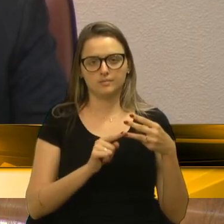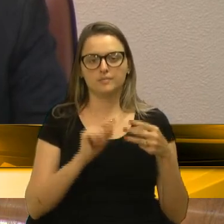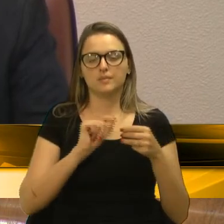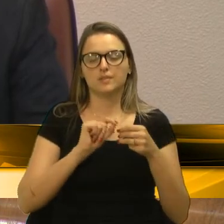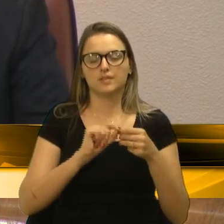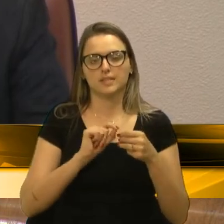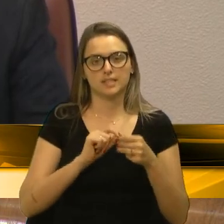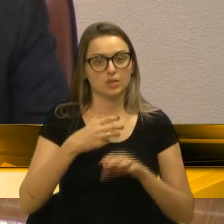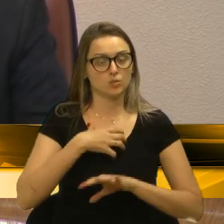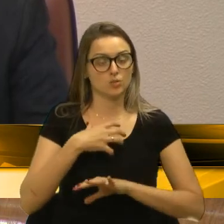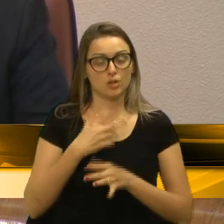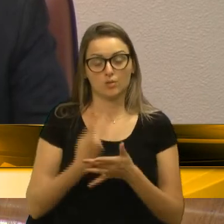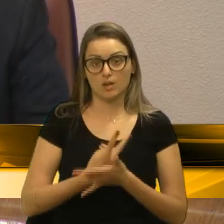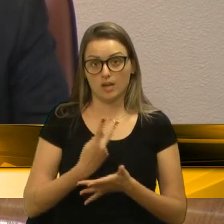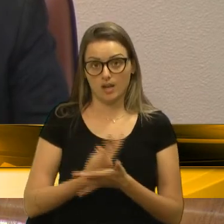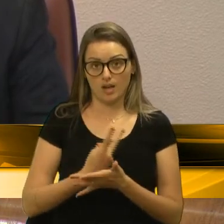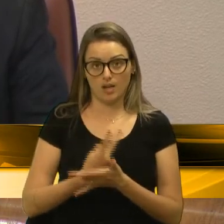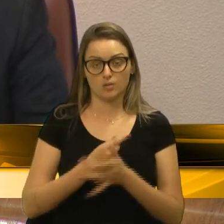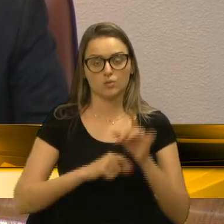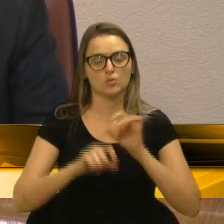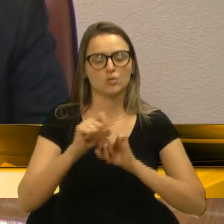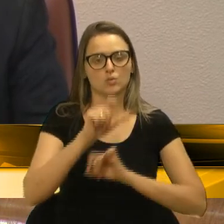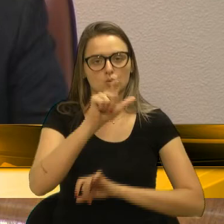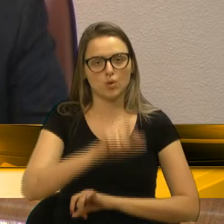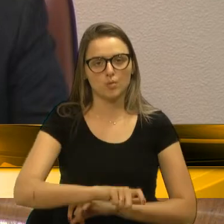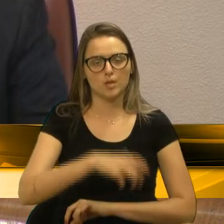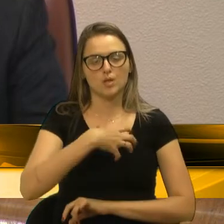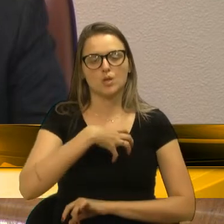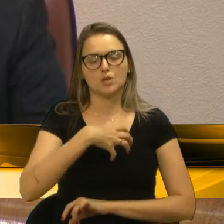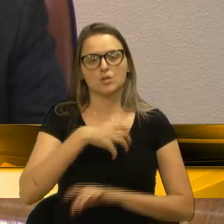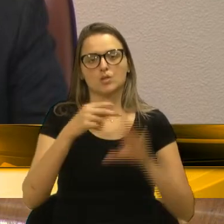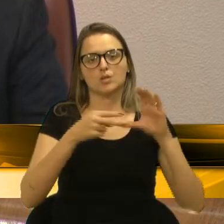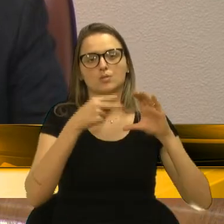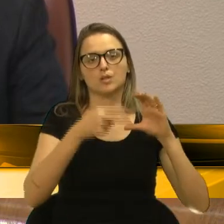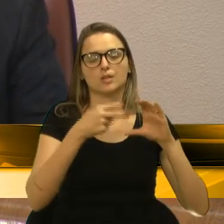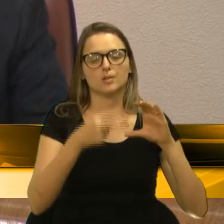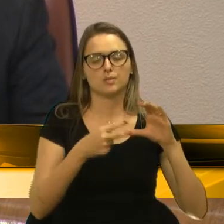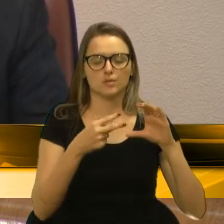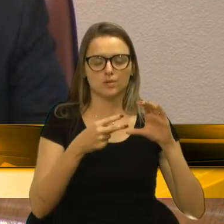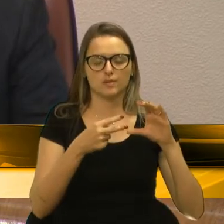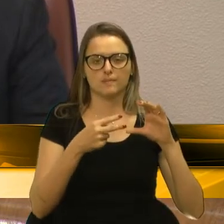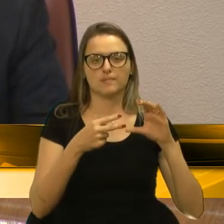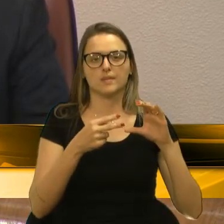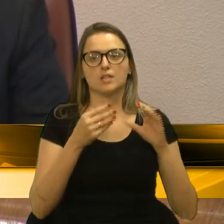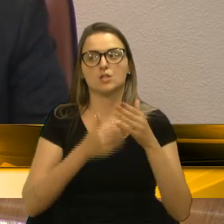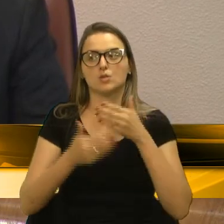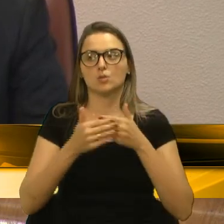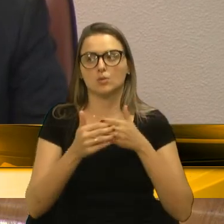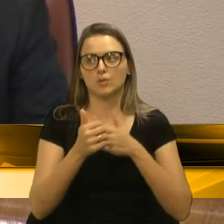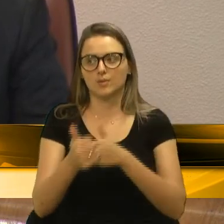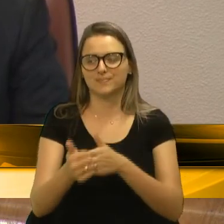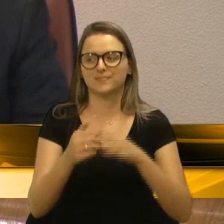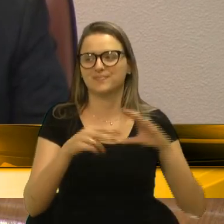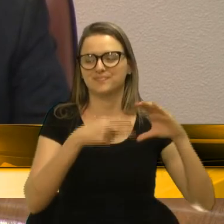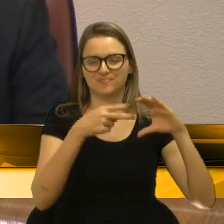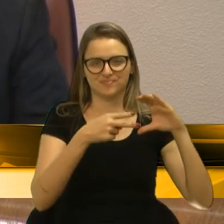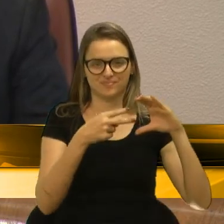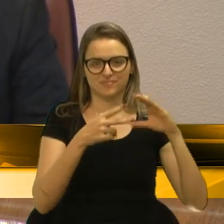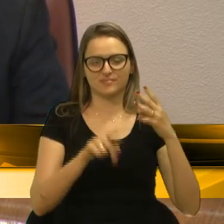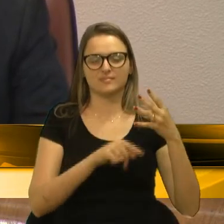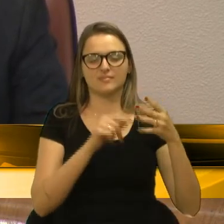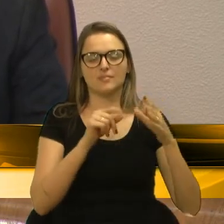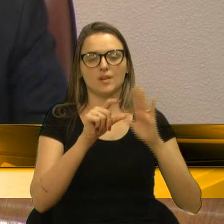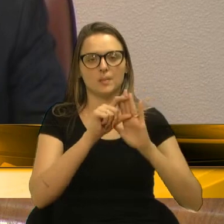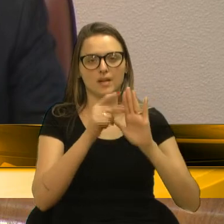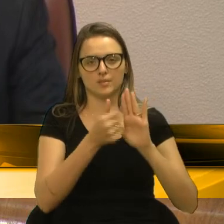modo incompatível com a dignidade da Câmara ou faltar com o decoro à sua conduta pública. Parágrafo 1º.